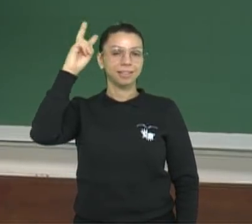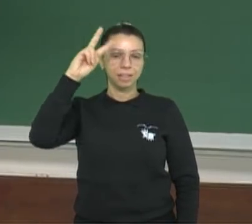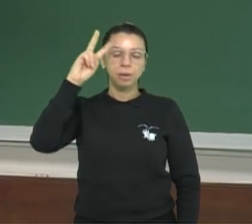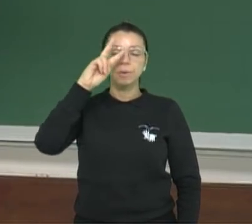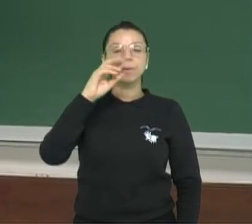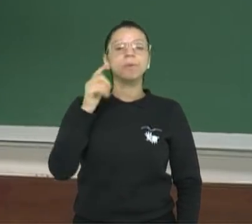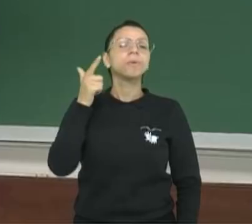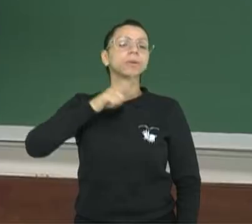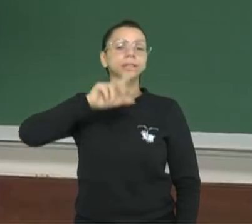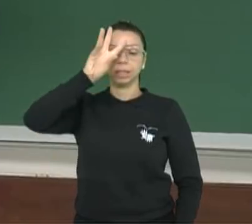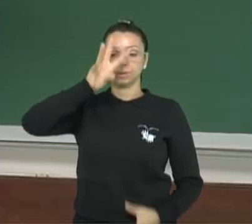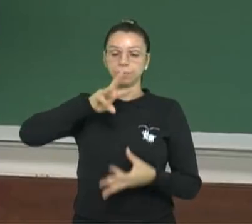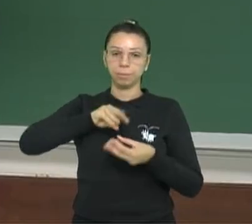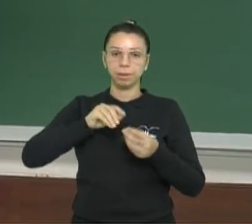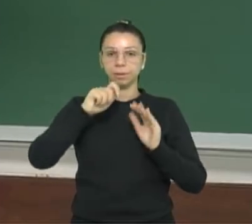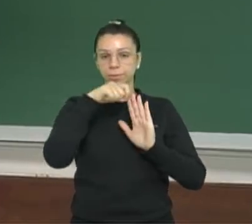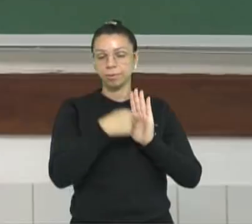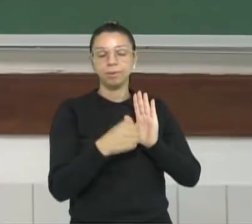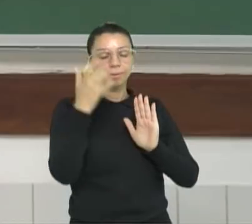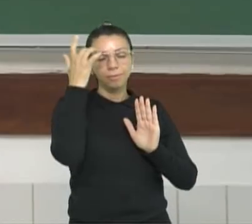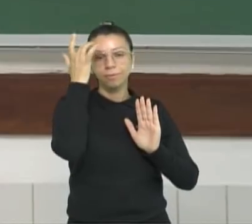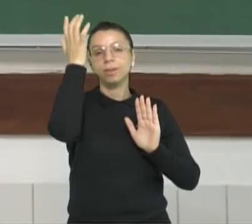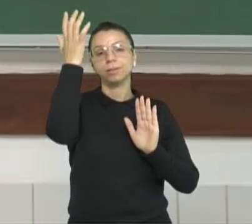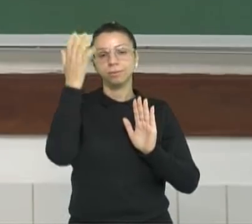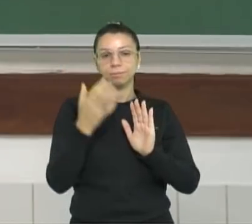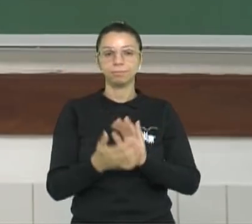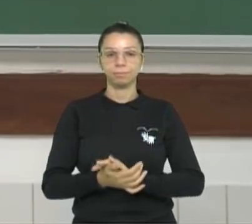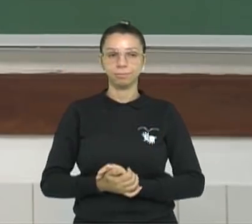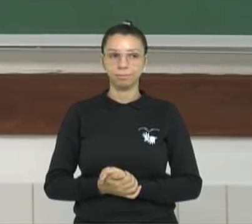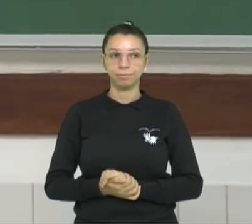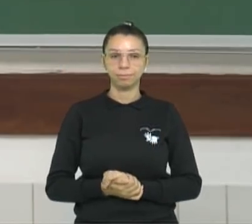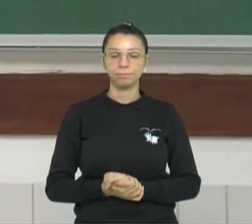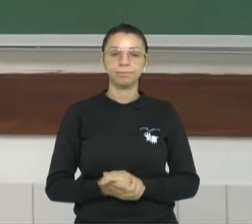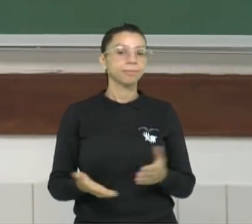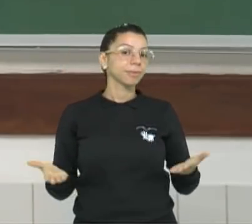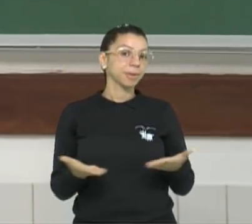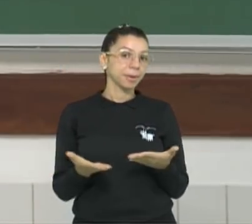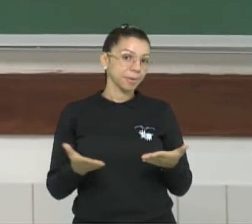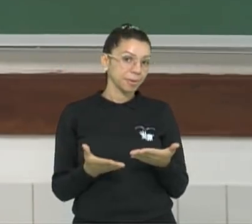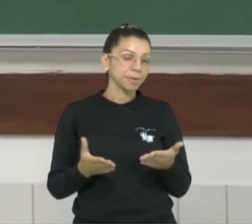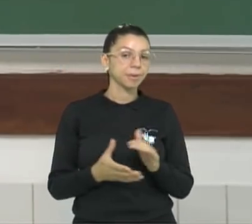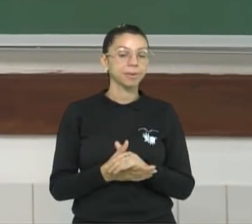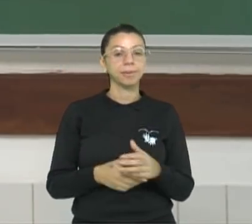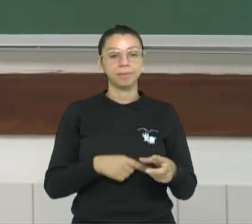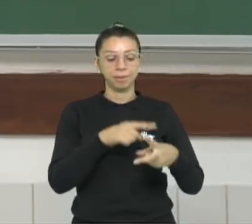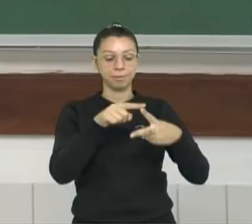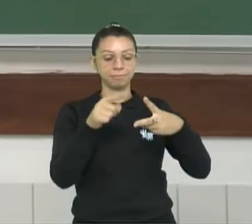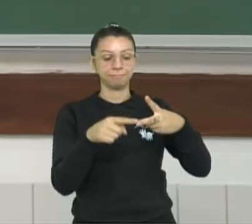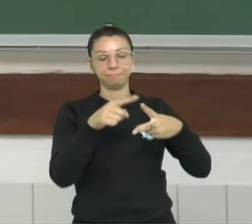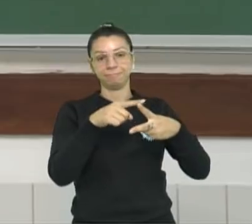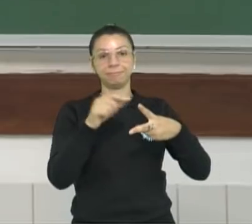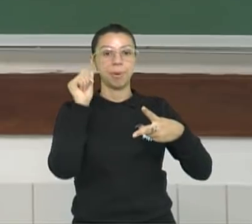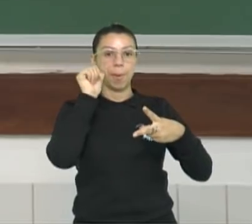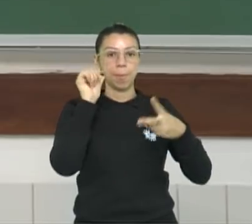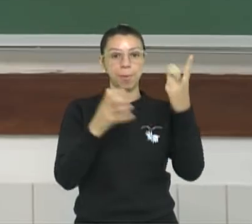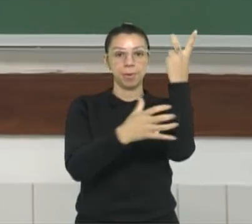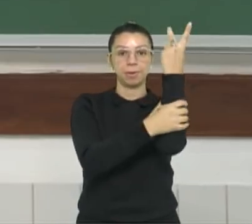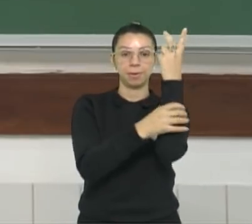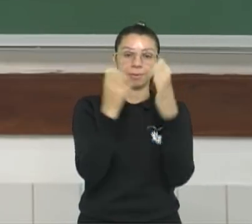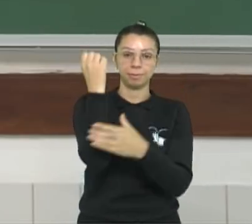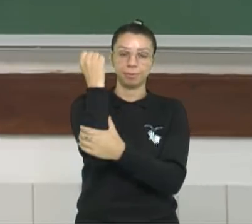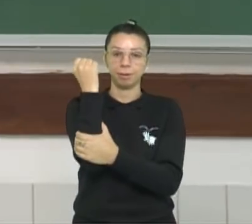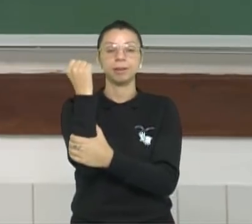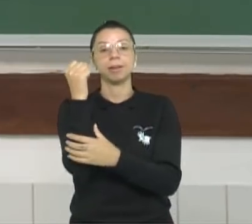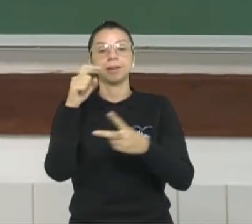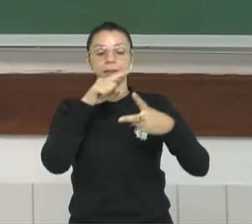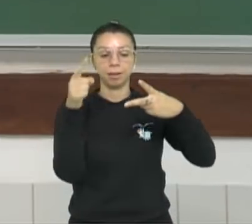com bastante facilidade, né? Então vamos lá. E agora? Então a gente falou sobre a Mulher Maravilha, de Wonder Woman, e sobre o